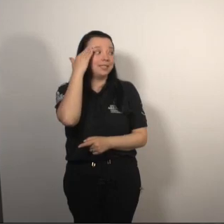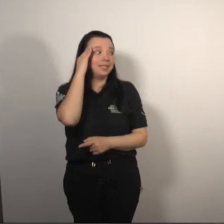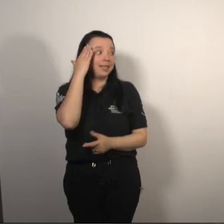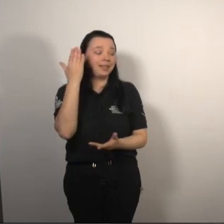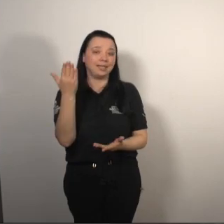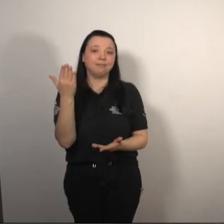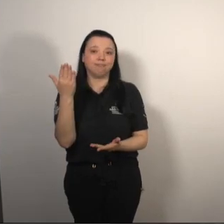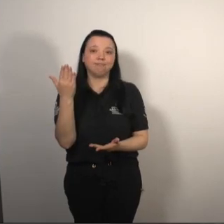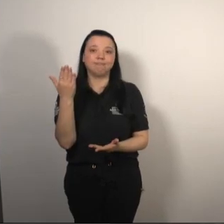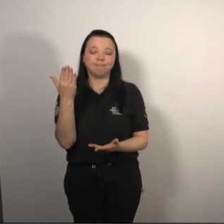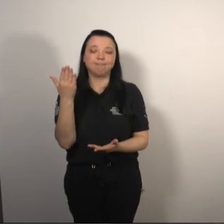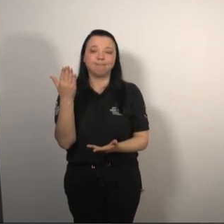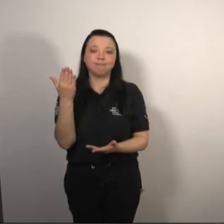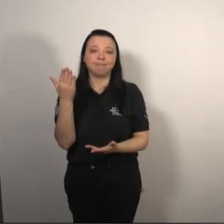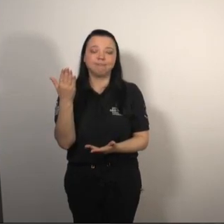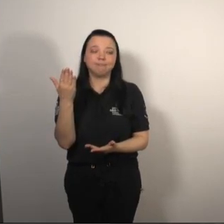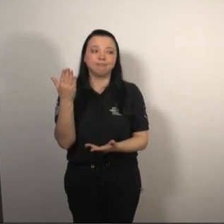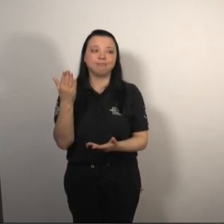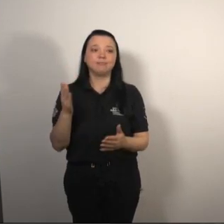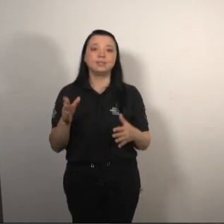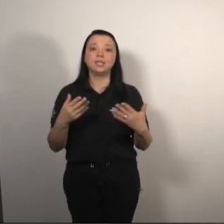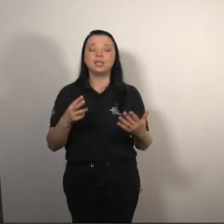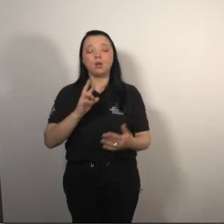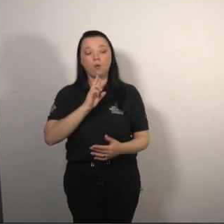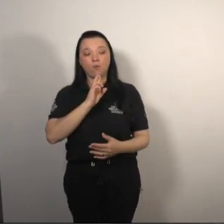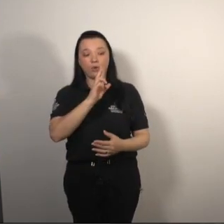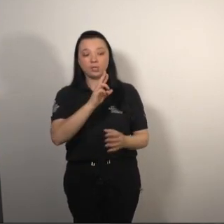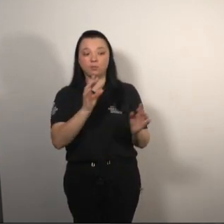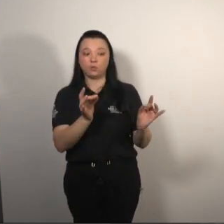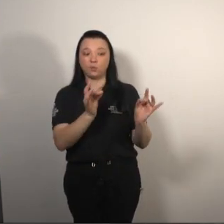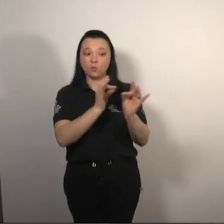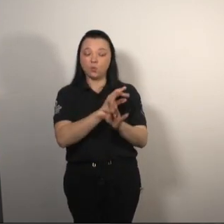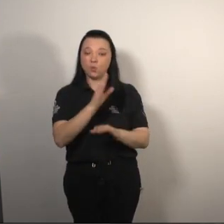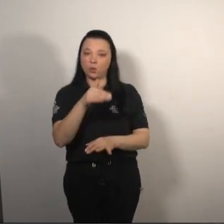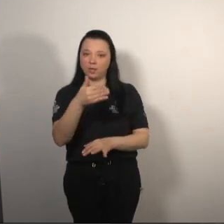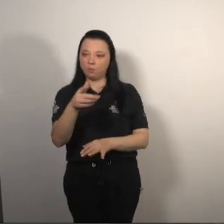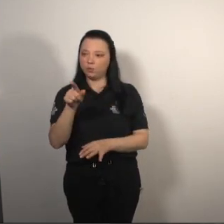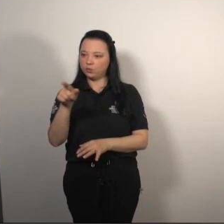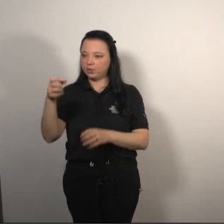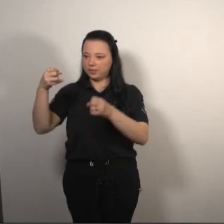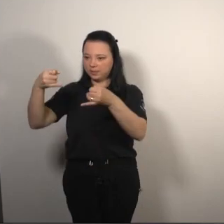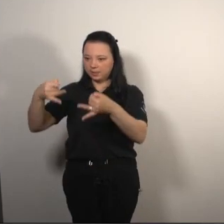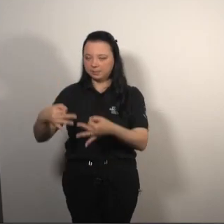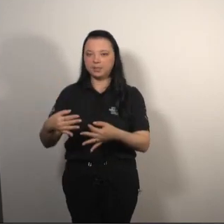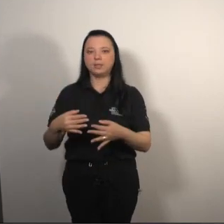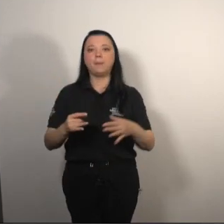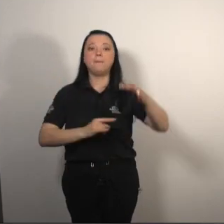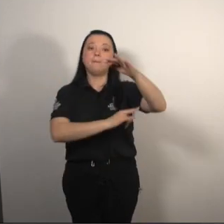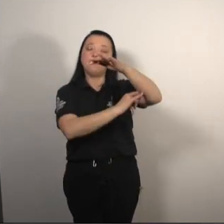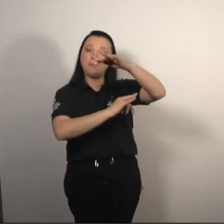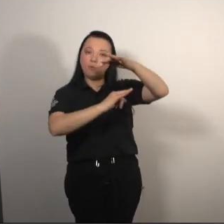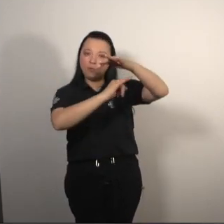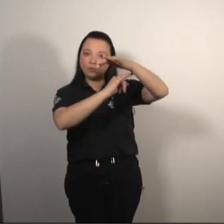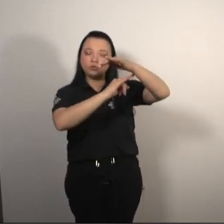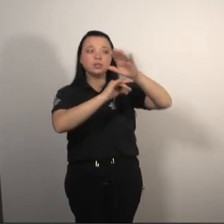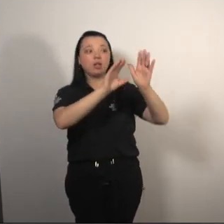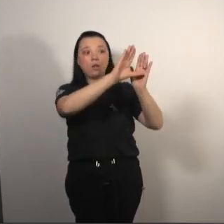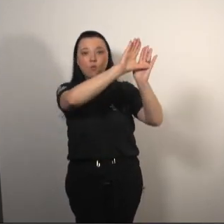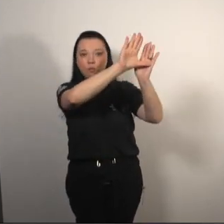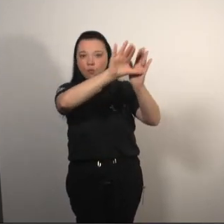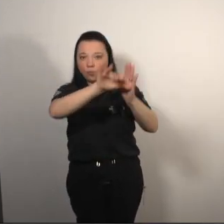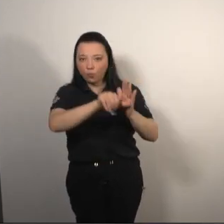verem. Então, terminando essa minha resposta, depois você vai ali e explica. Ponte estaiada, foi furto, né,